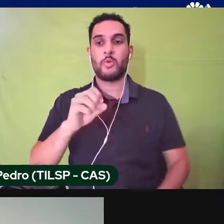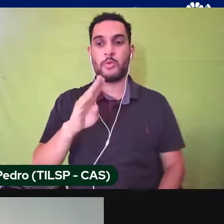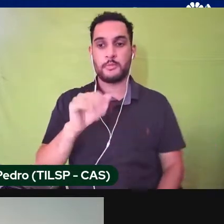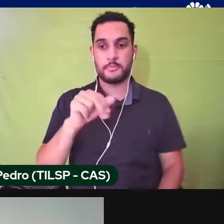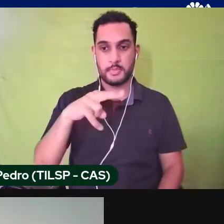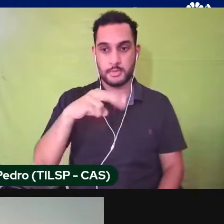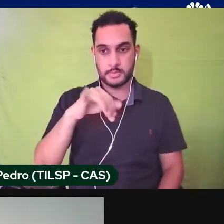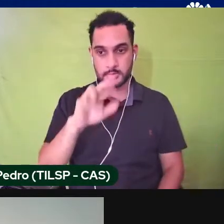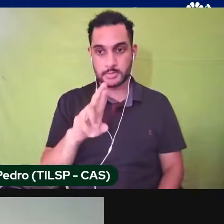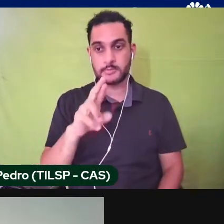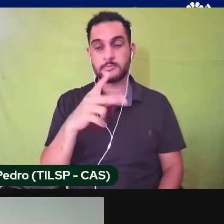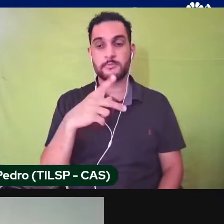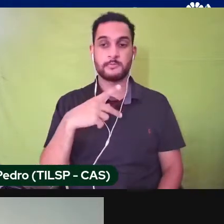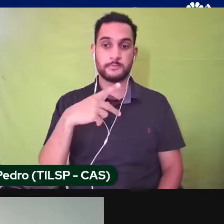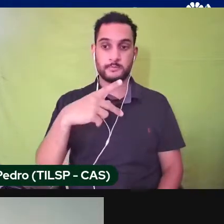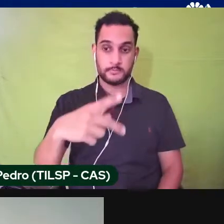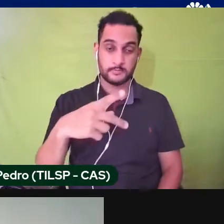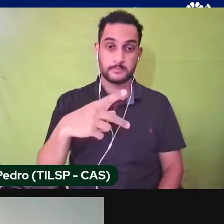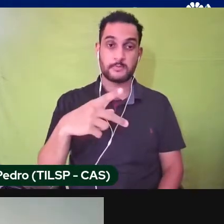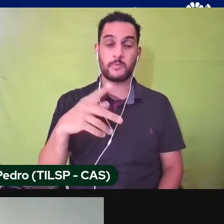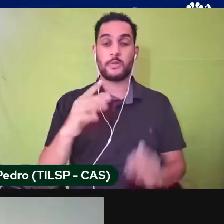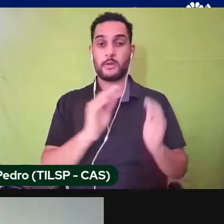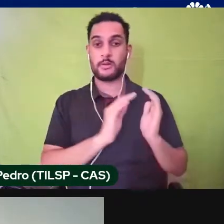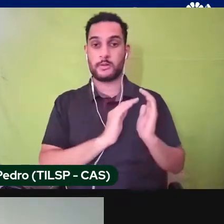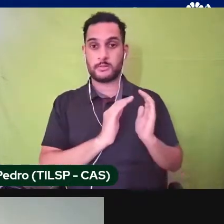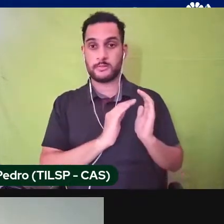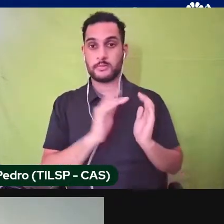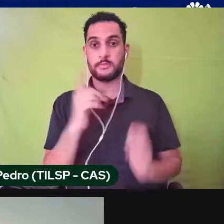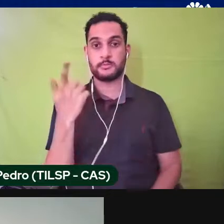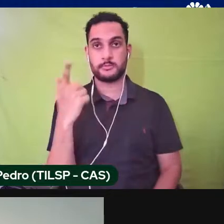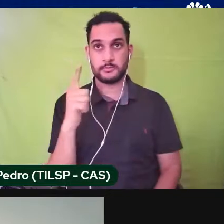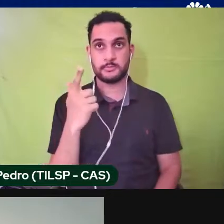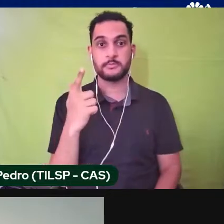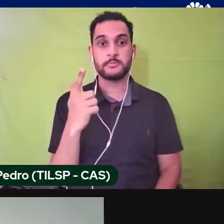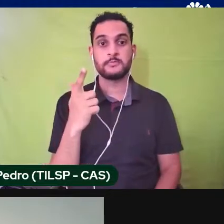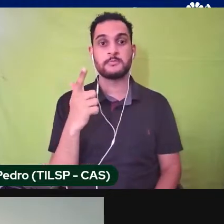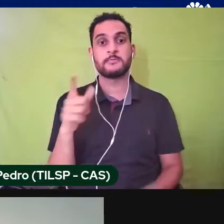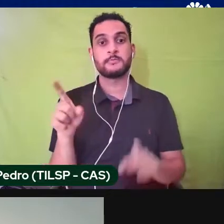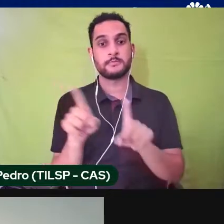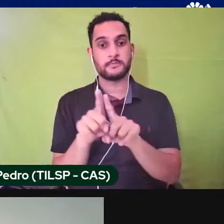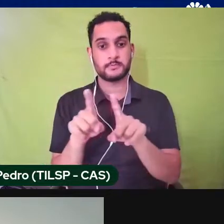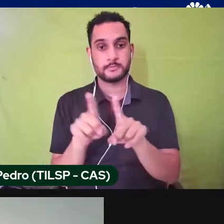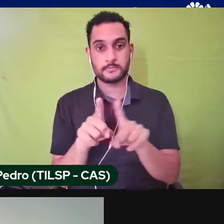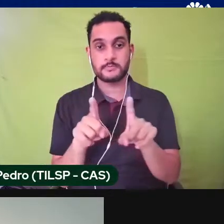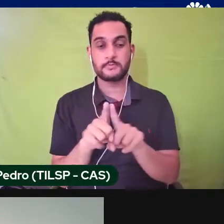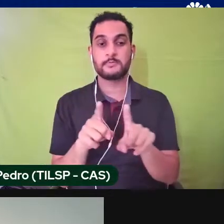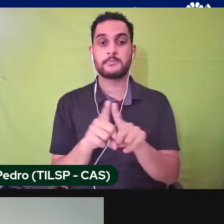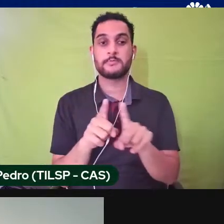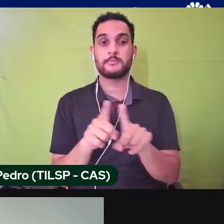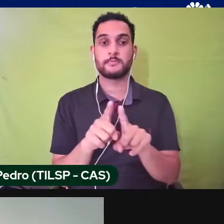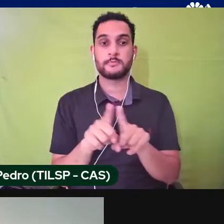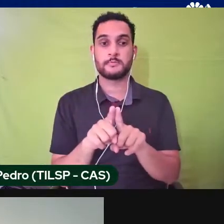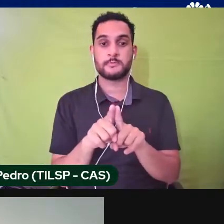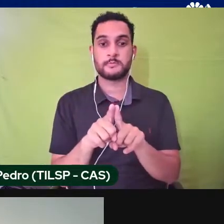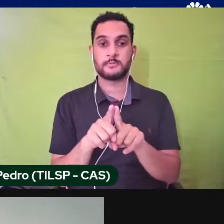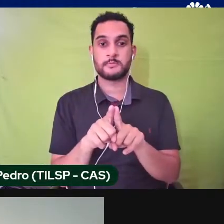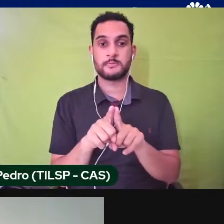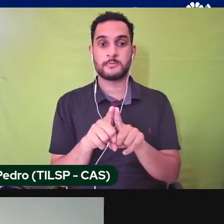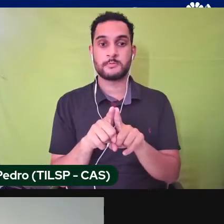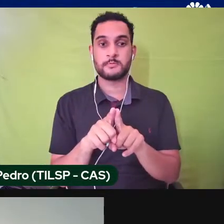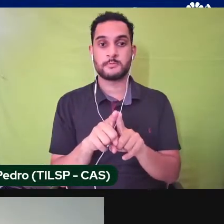APAES de Goiânia, e também nosso colega, em duas